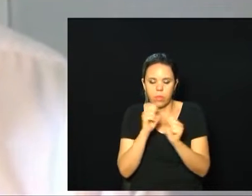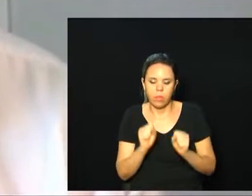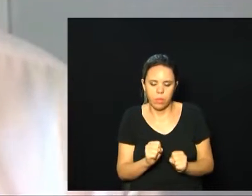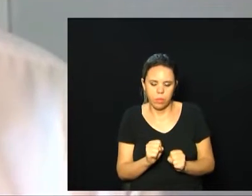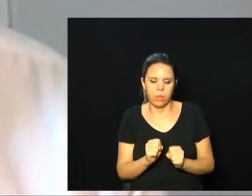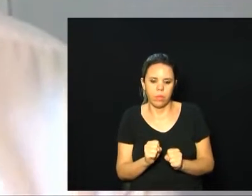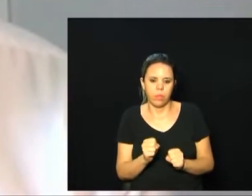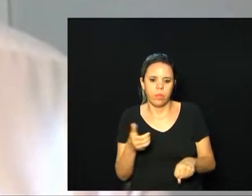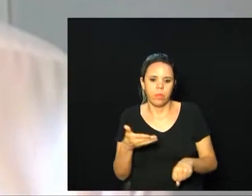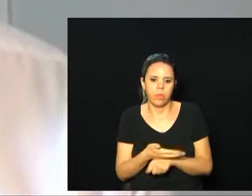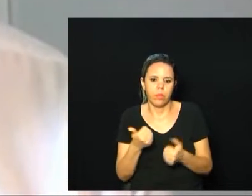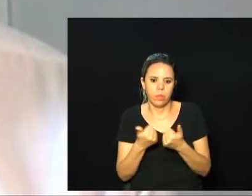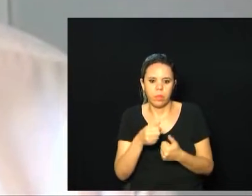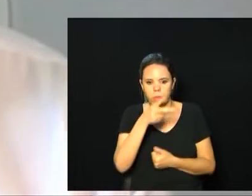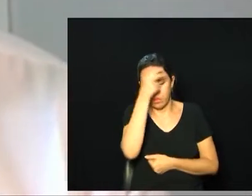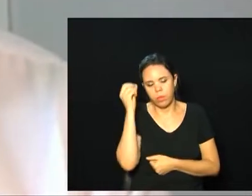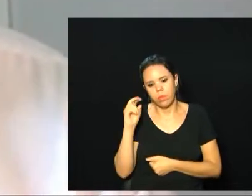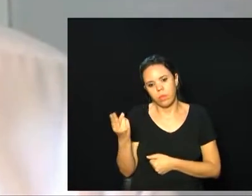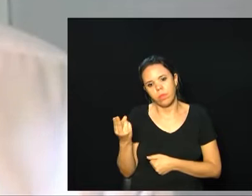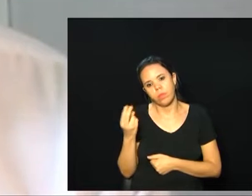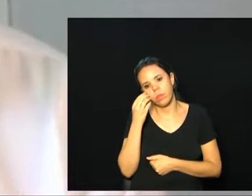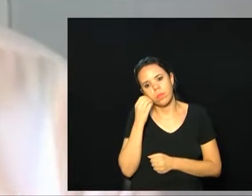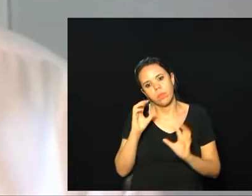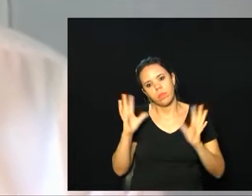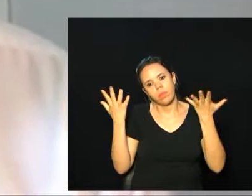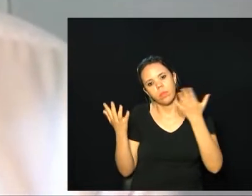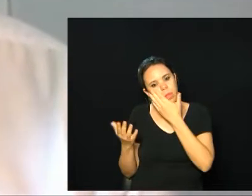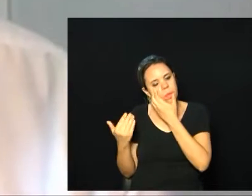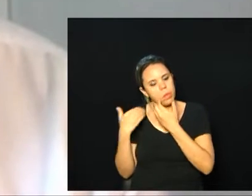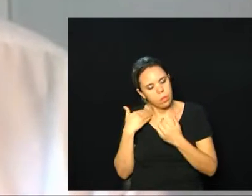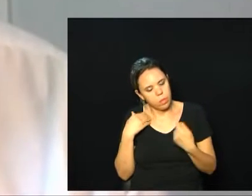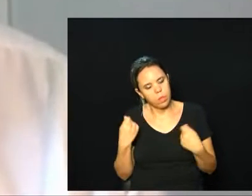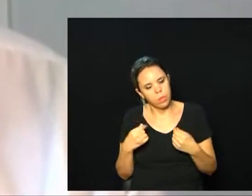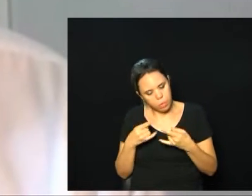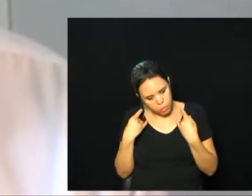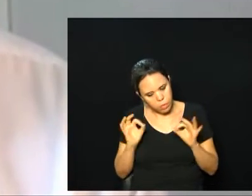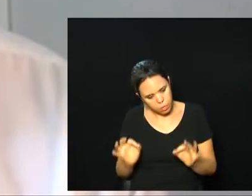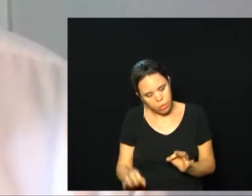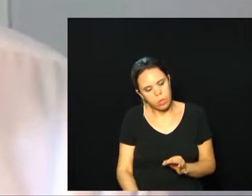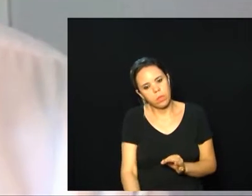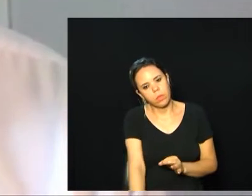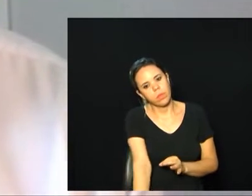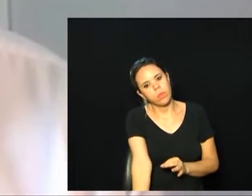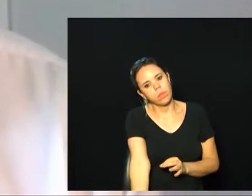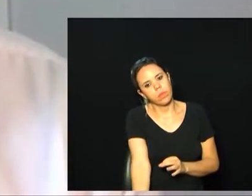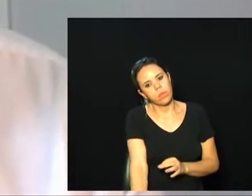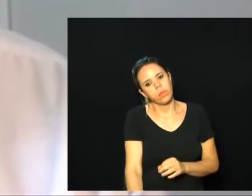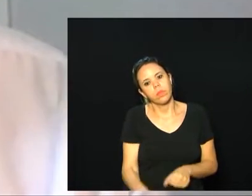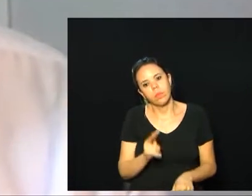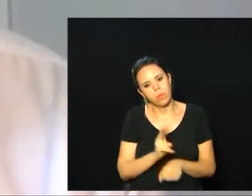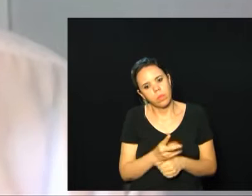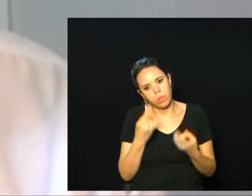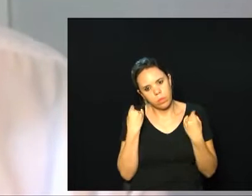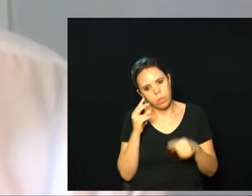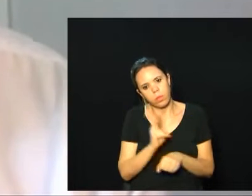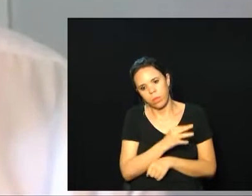eu vou entrar no transporte público, ou eu vou entrar numa festa ou num banco, eu vou usar uma máscara adequada. Eu vou cuidar para que essa máscara